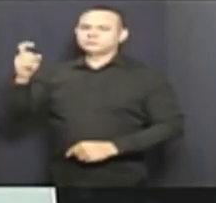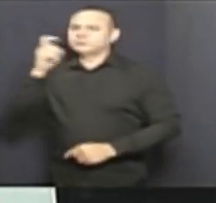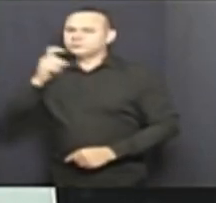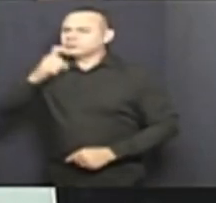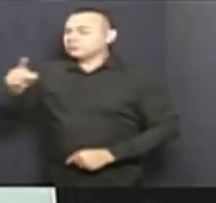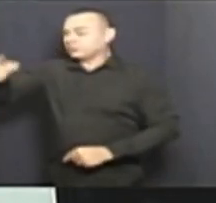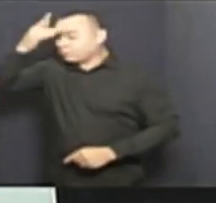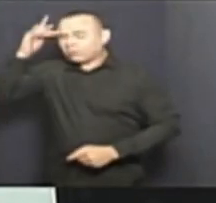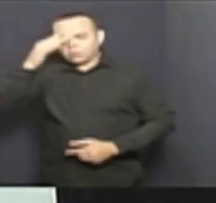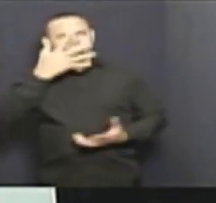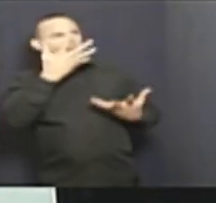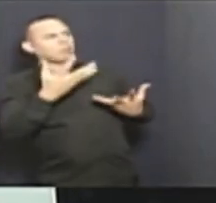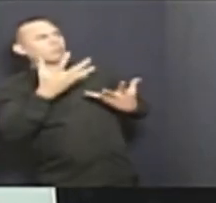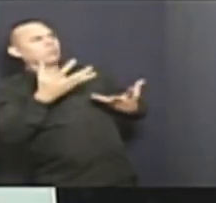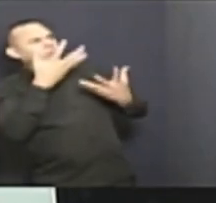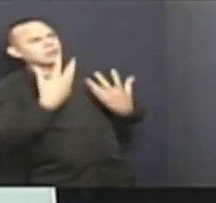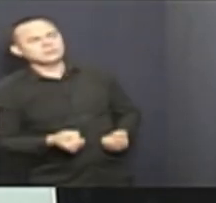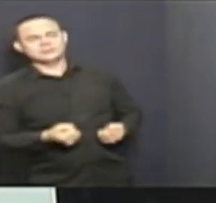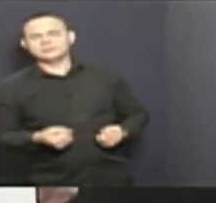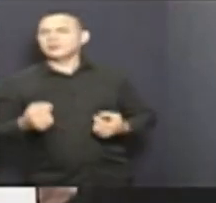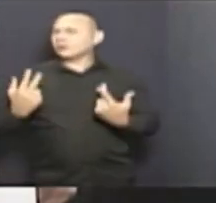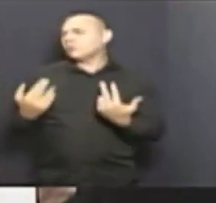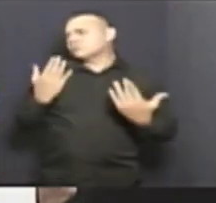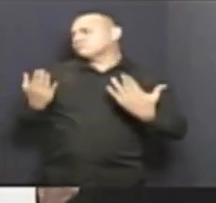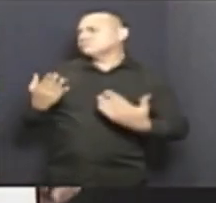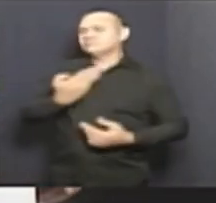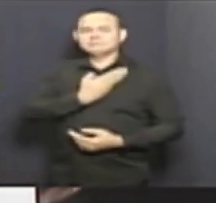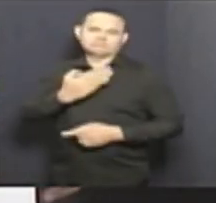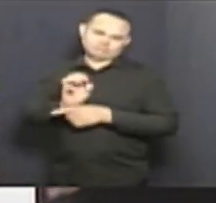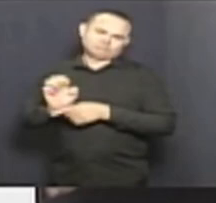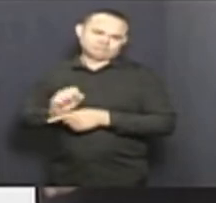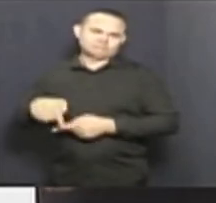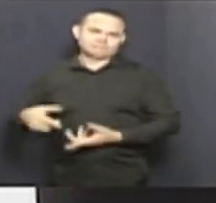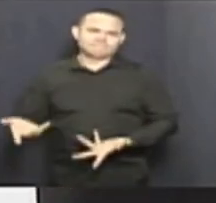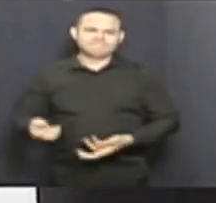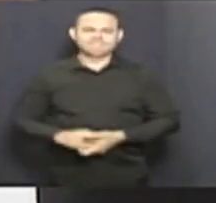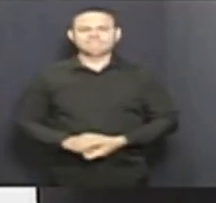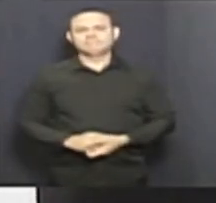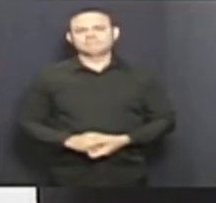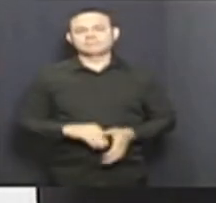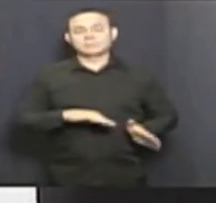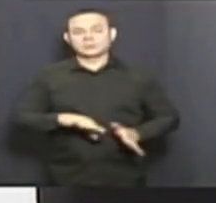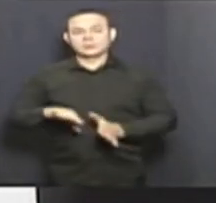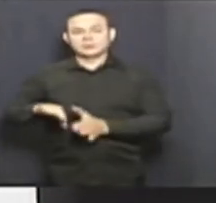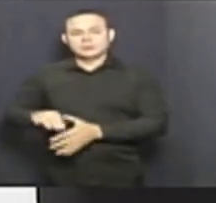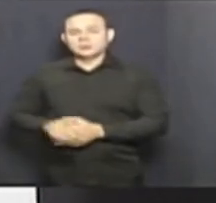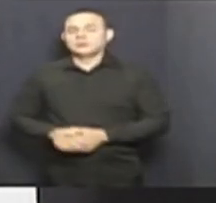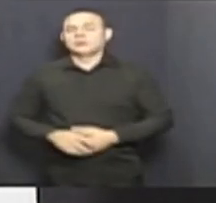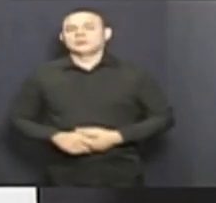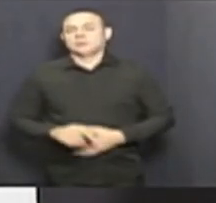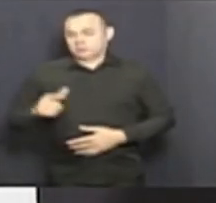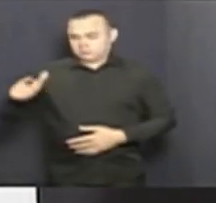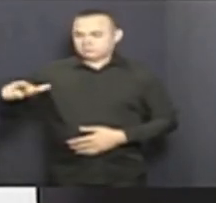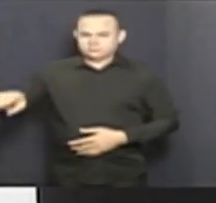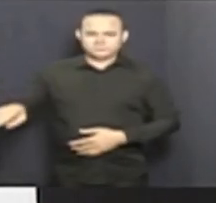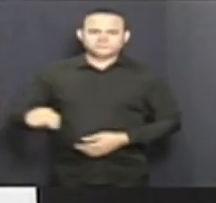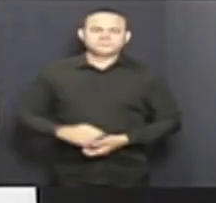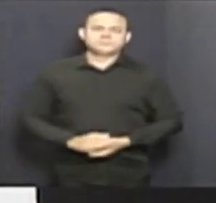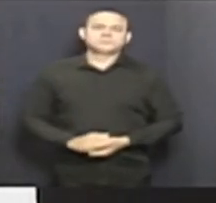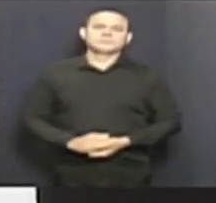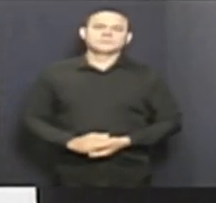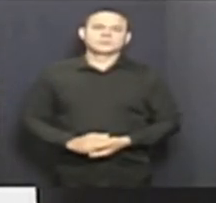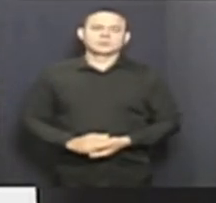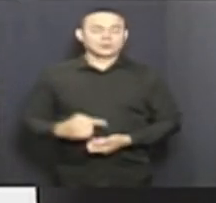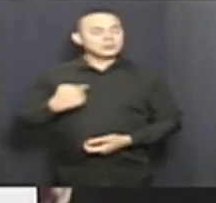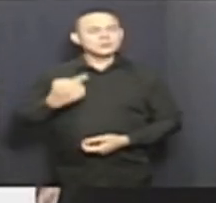essa isso é o que está acontecendo em nosso estado eu quero acrescentando